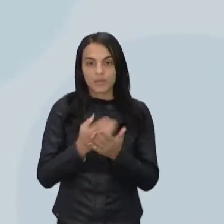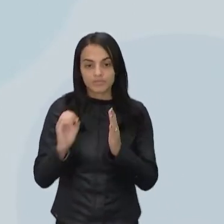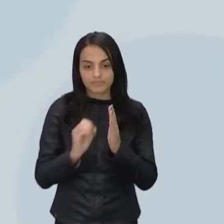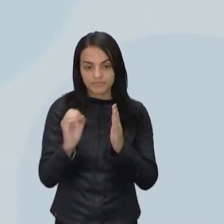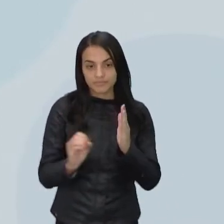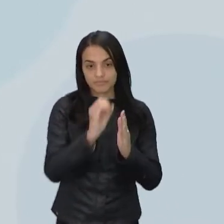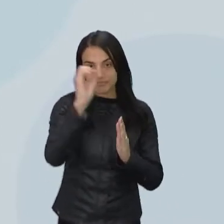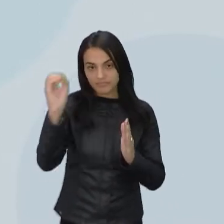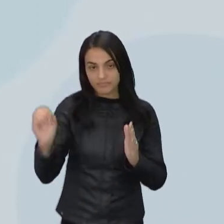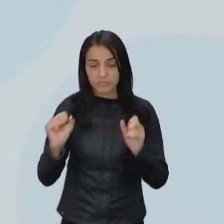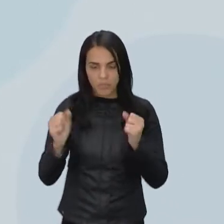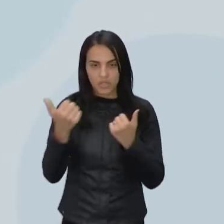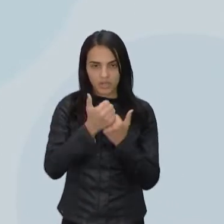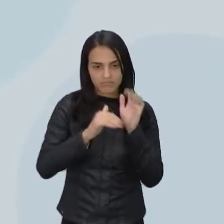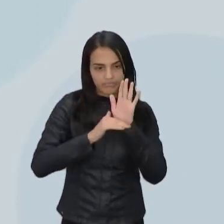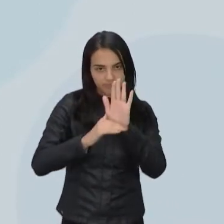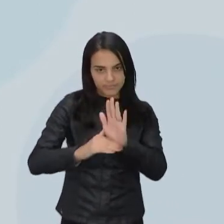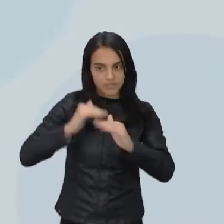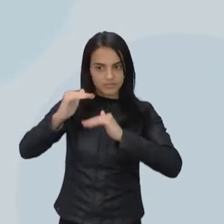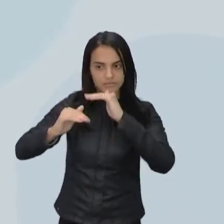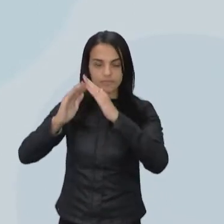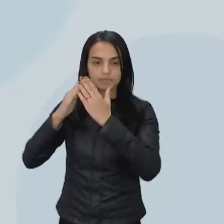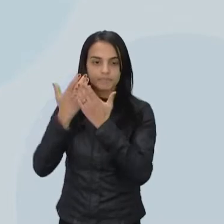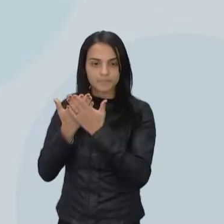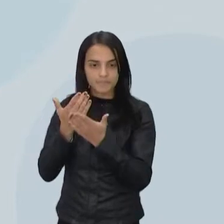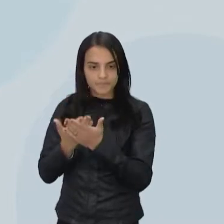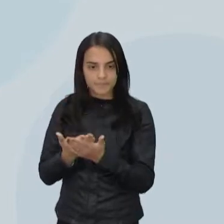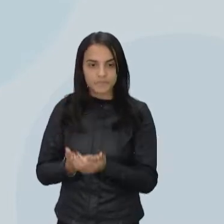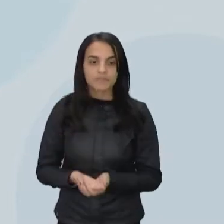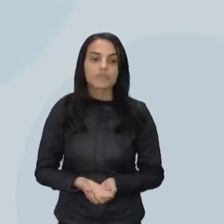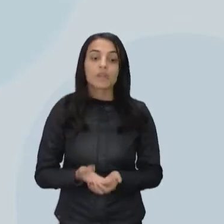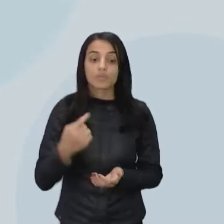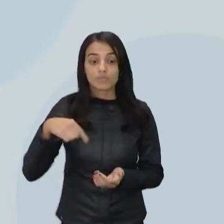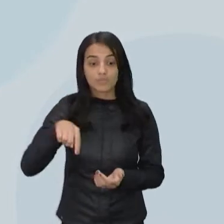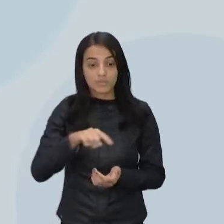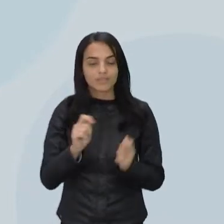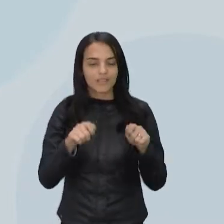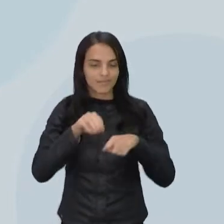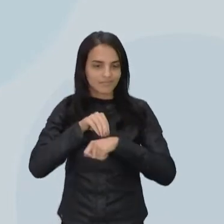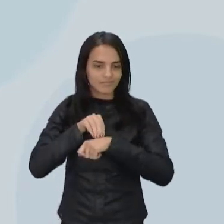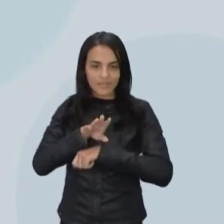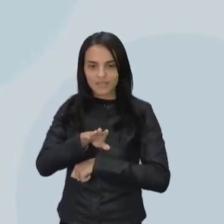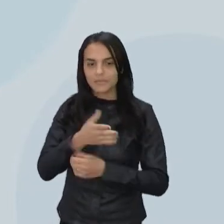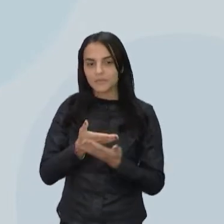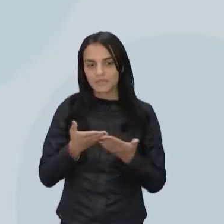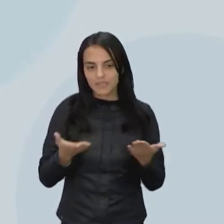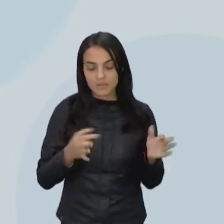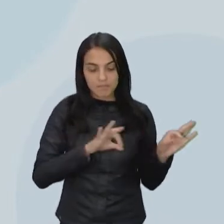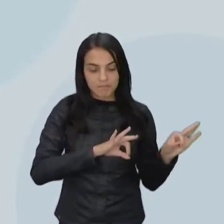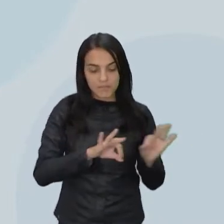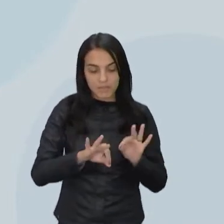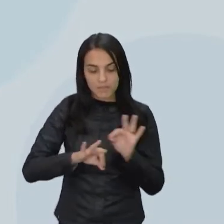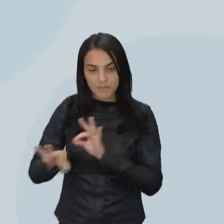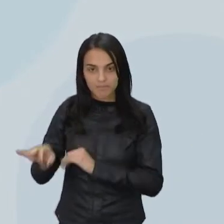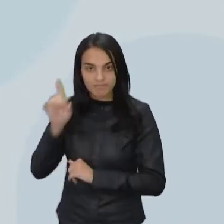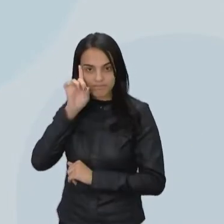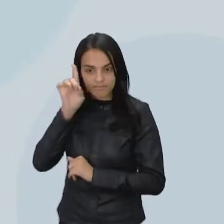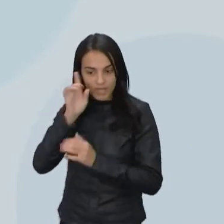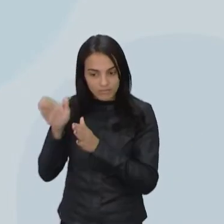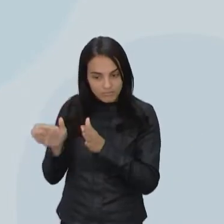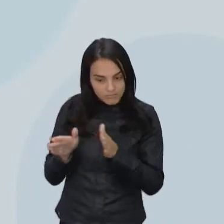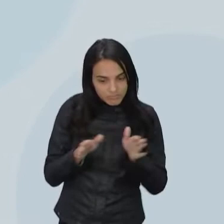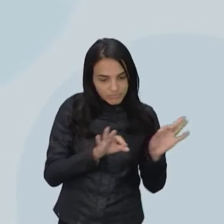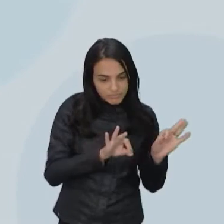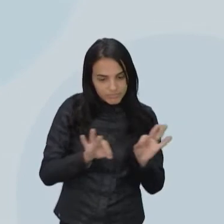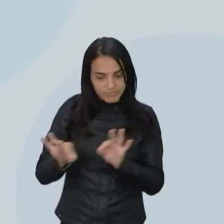Mídias podem apoiar o seu desenvolvimento escolar e a gente então dá essa sugestão de você elaborar uma rotina de acompanhamento das